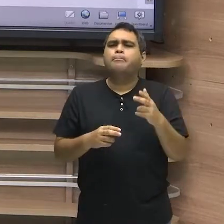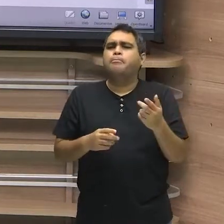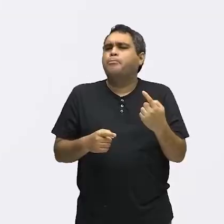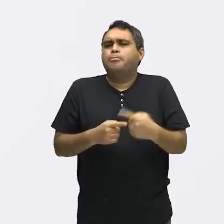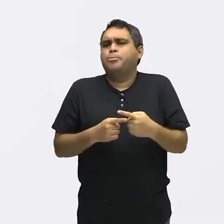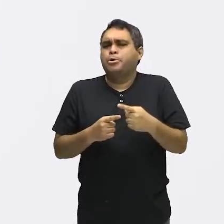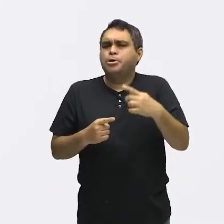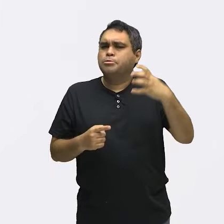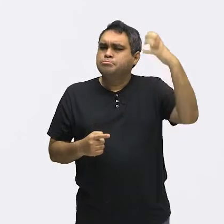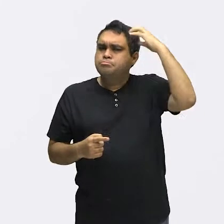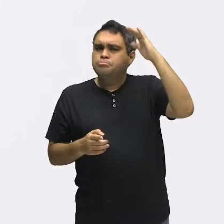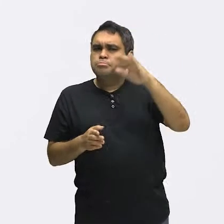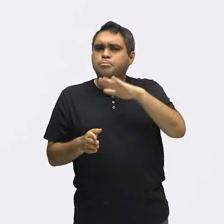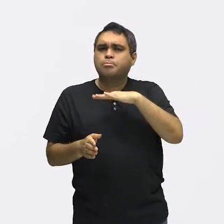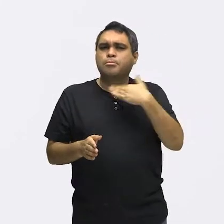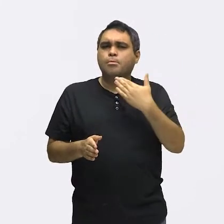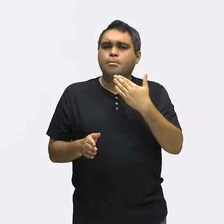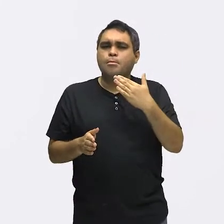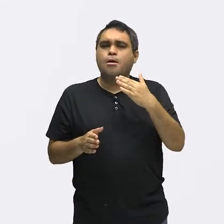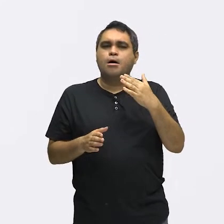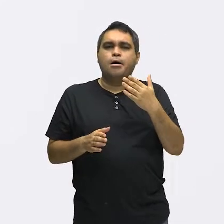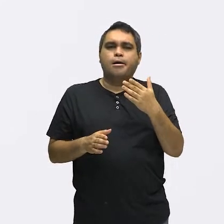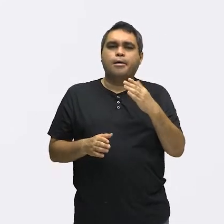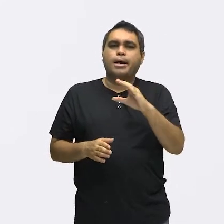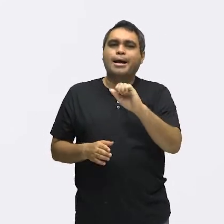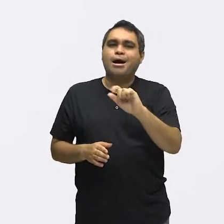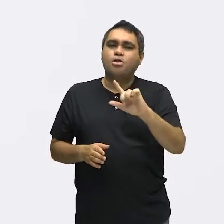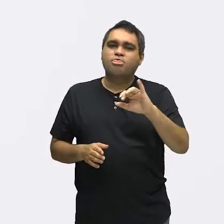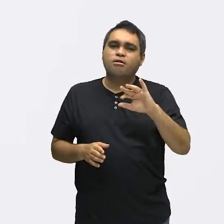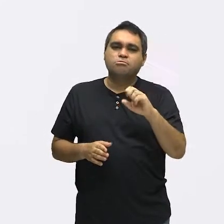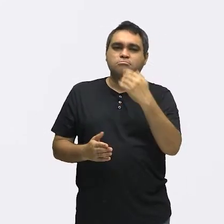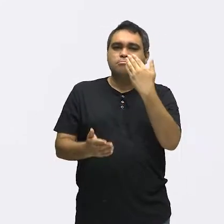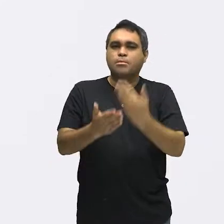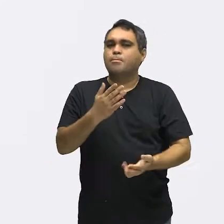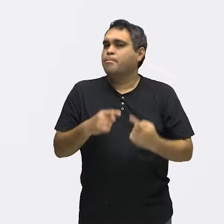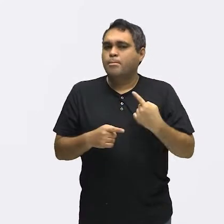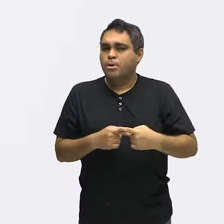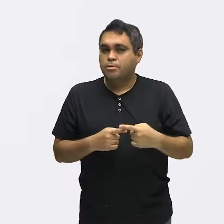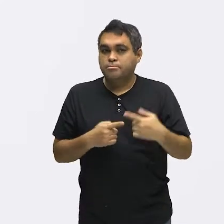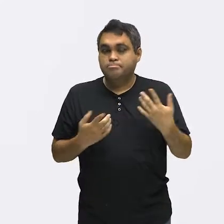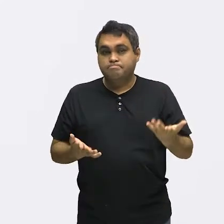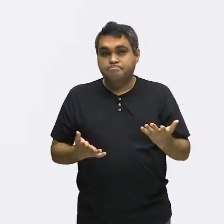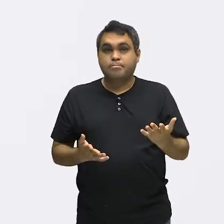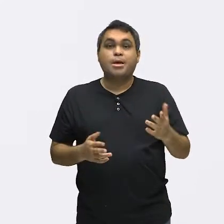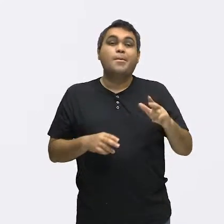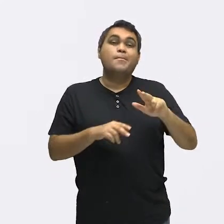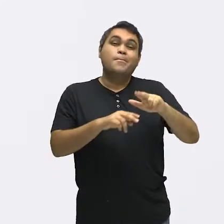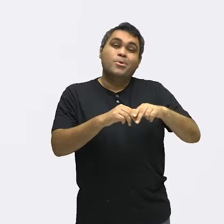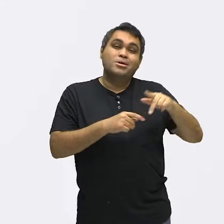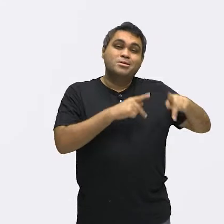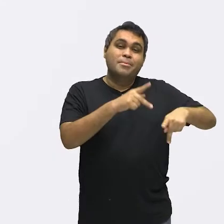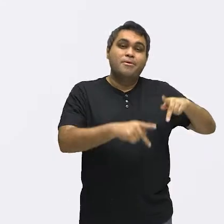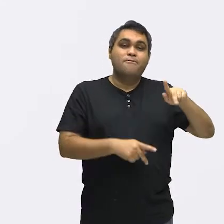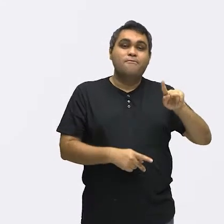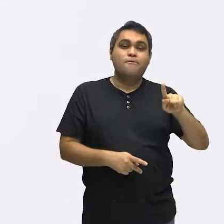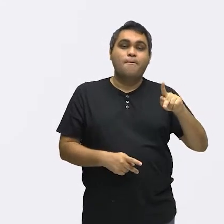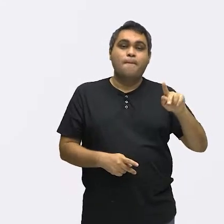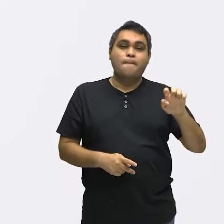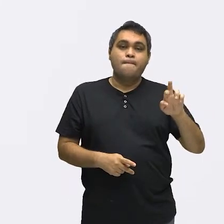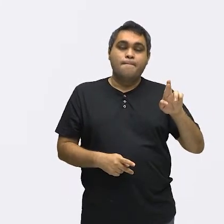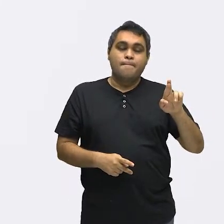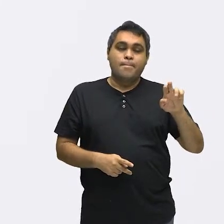de Nabucodonosor? Vamos lá? O Império Caldeu veio ao fim pela dominação dos persas, pelas mãos de Ciro I